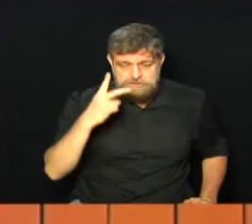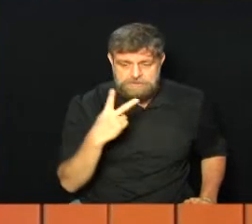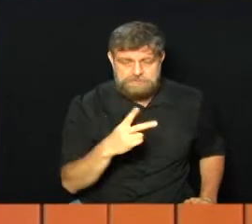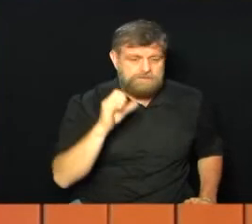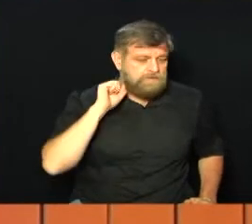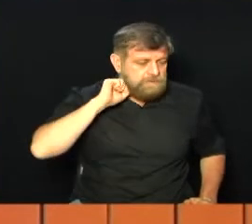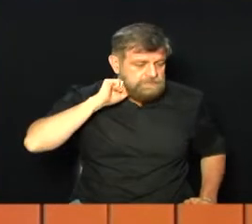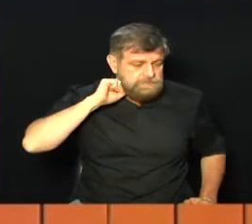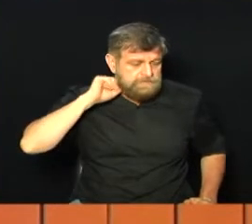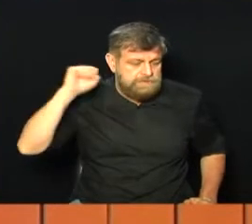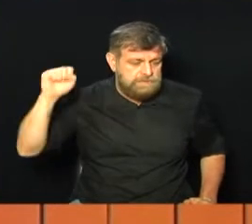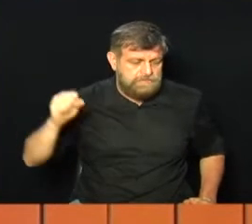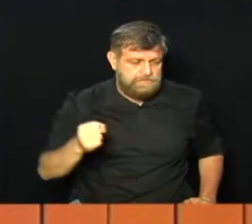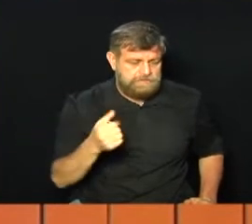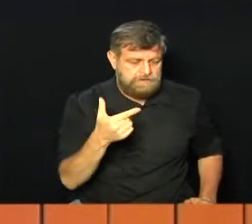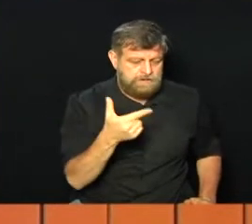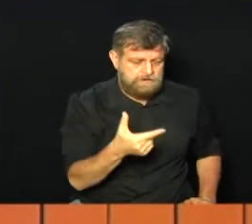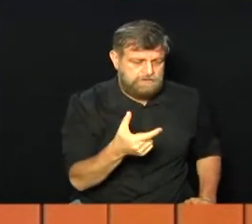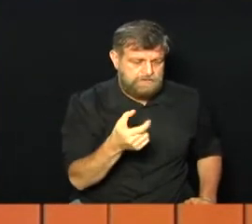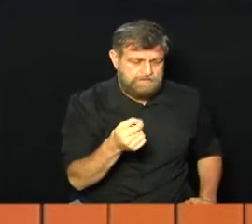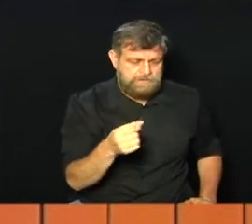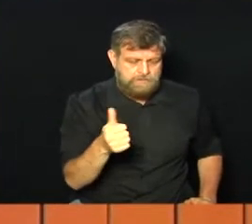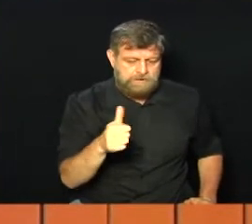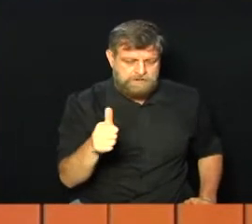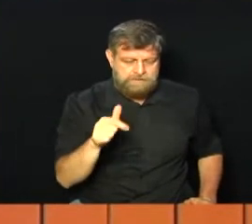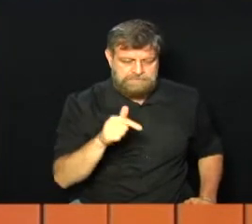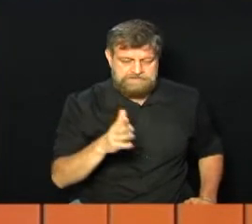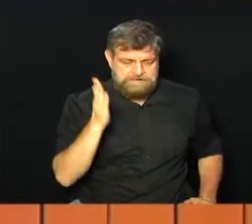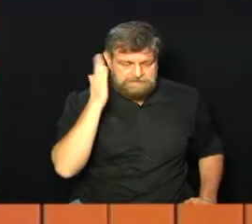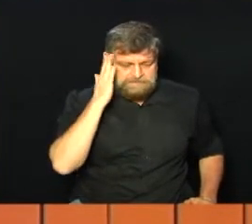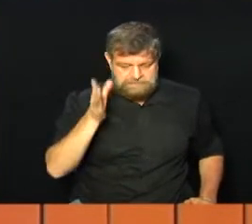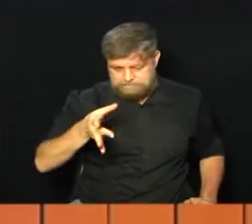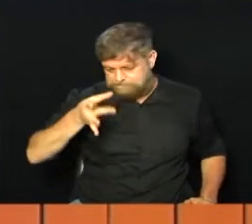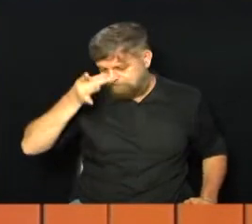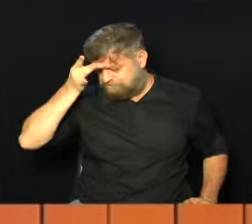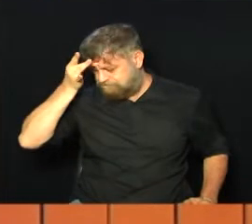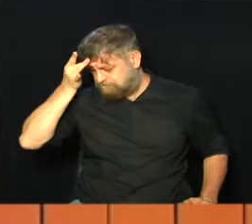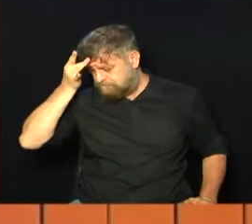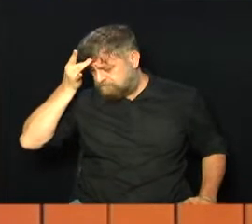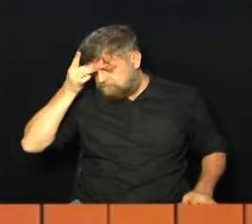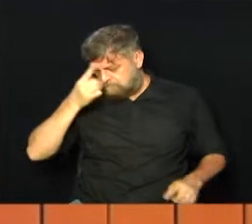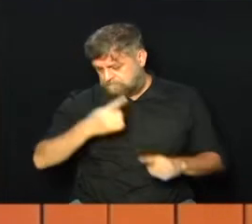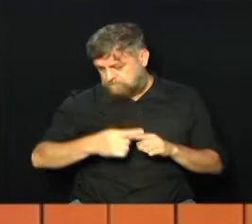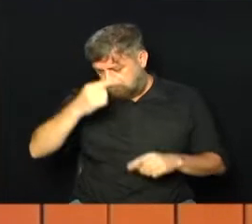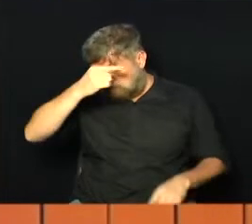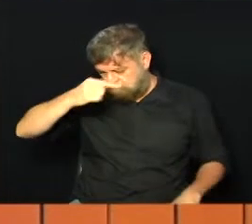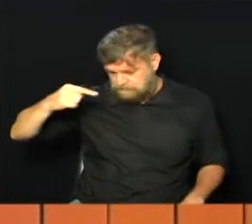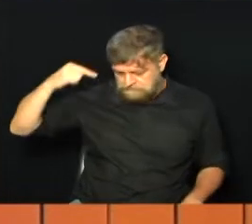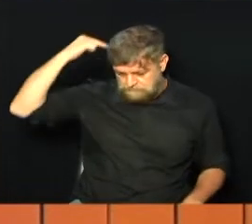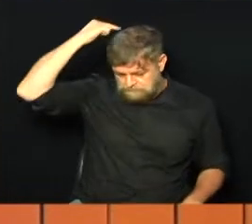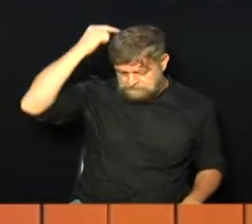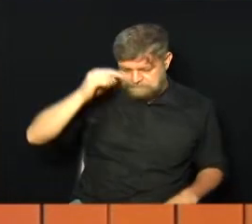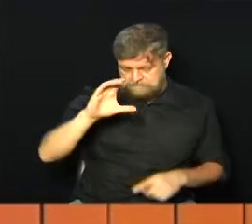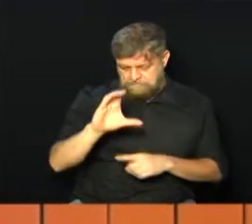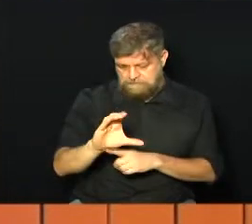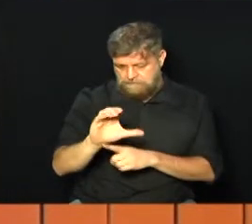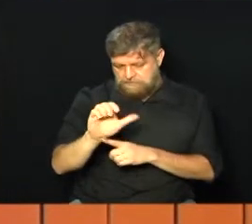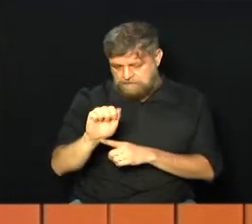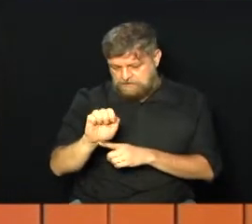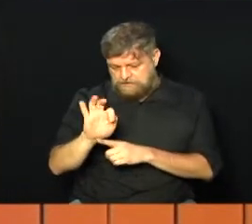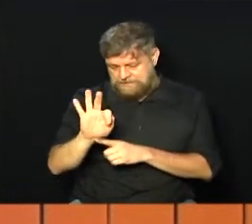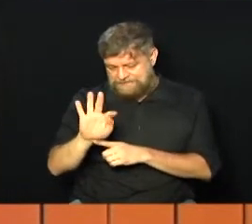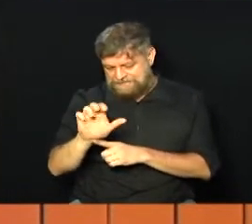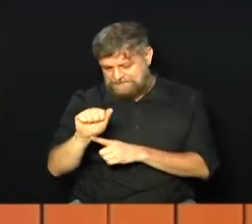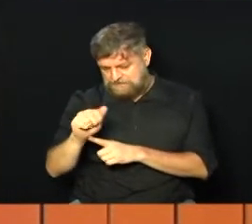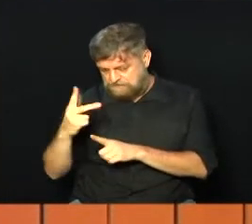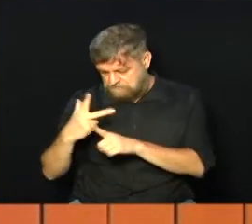abril de 2011. Tenho certeza que você tem essa data guardada, porque o São Caetano venceu o São Bernardo por 6-1 e